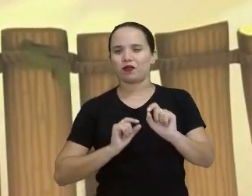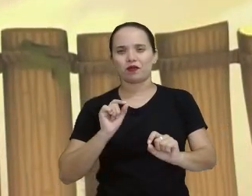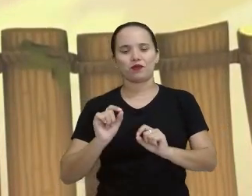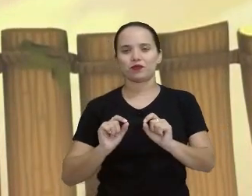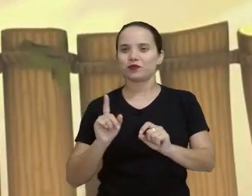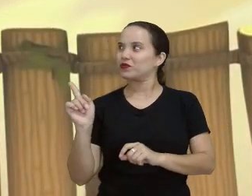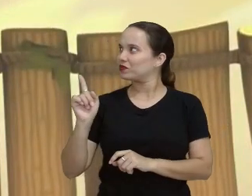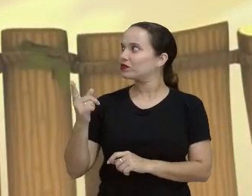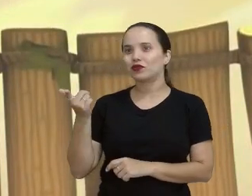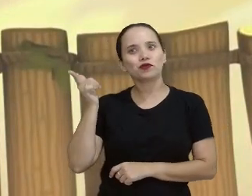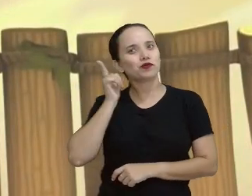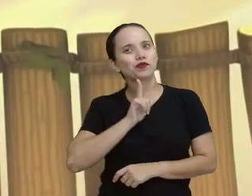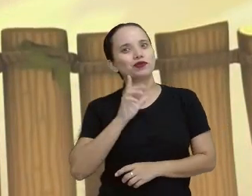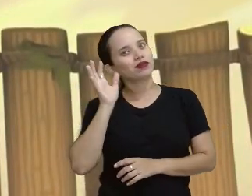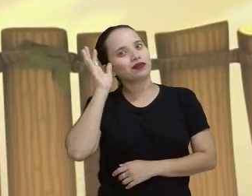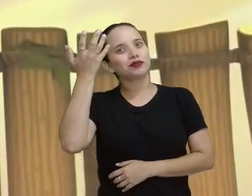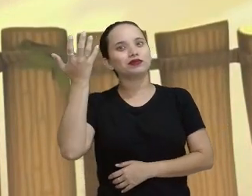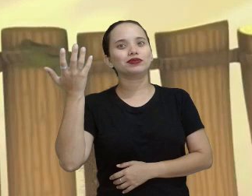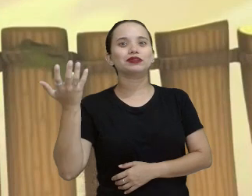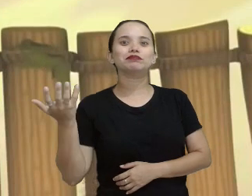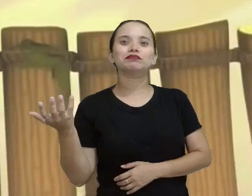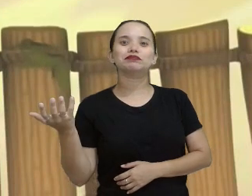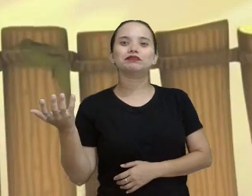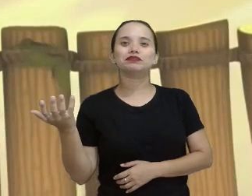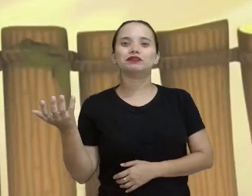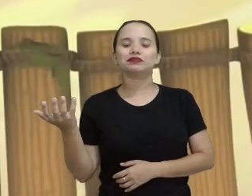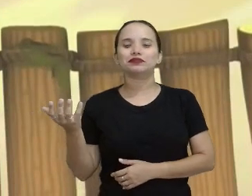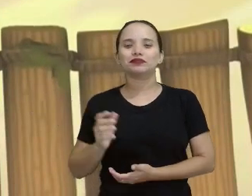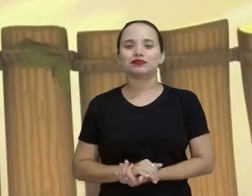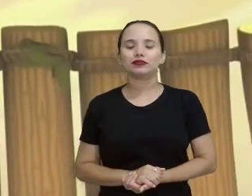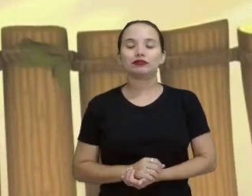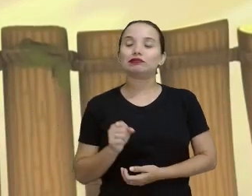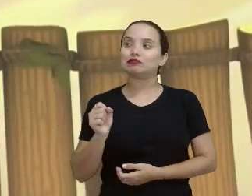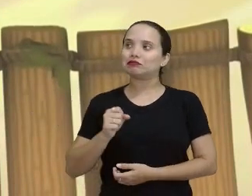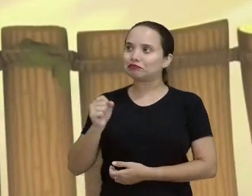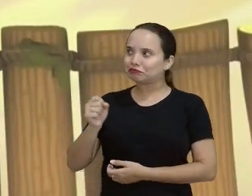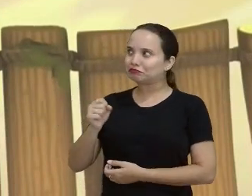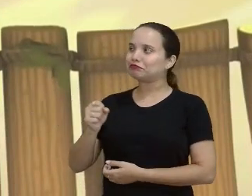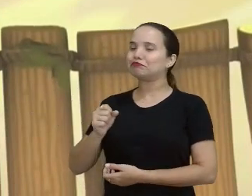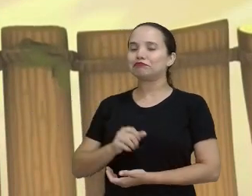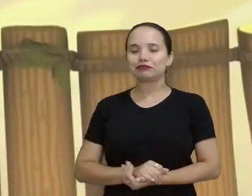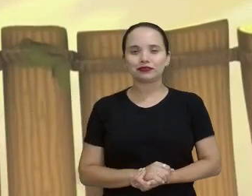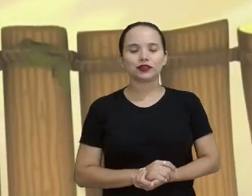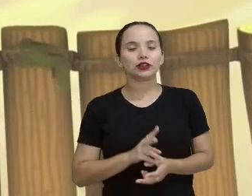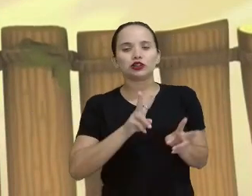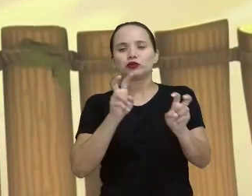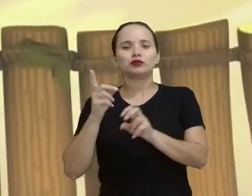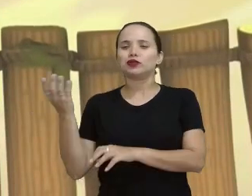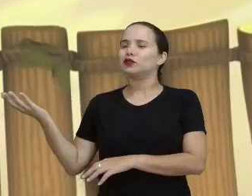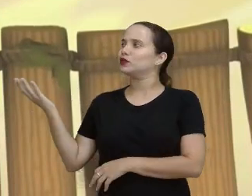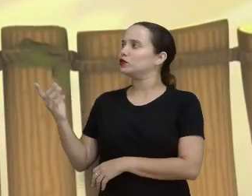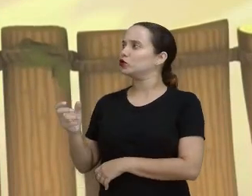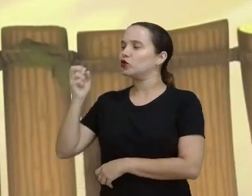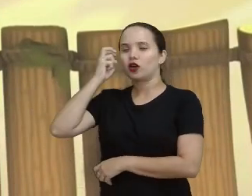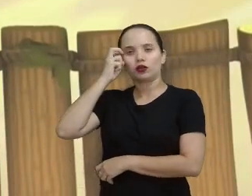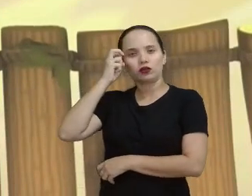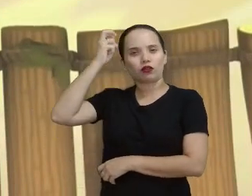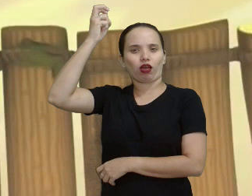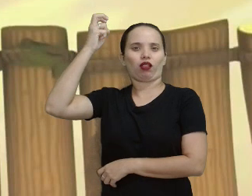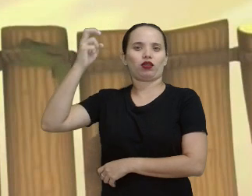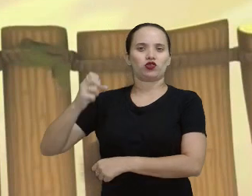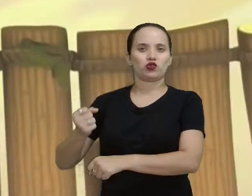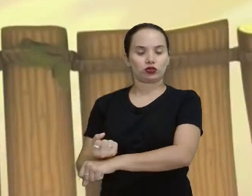e conseguiram resolver bem, né, Armando? Então, é justamente, ó, a questão da inteligência emocional, ela